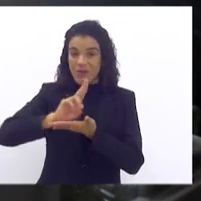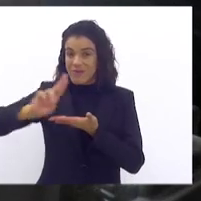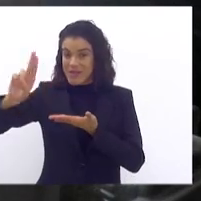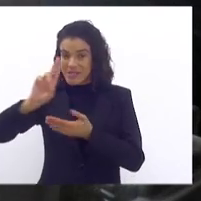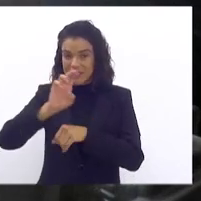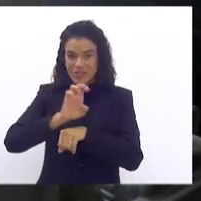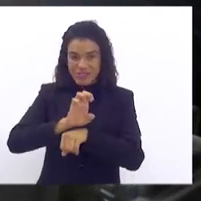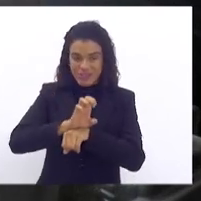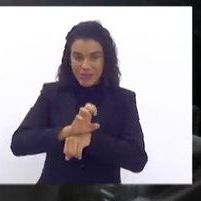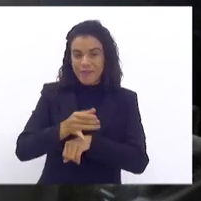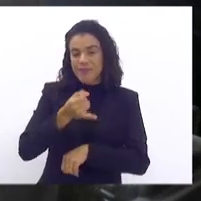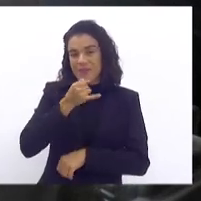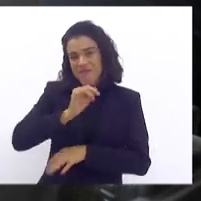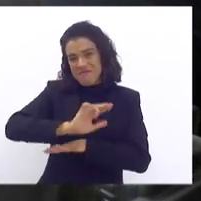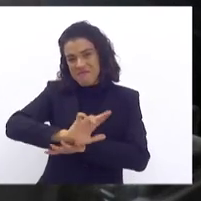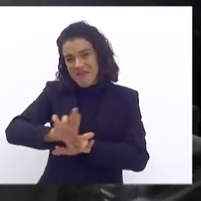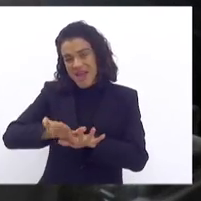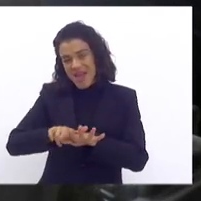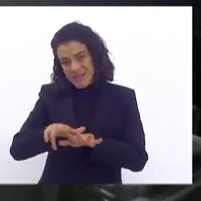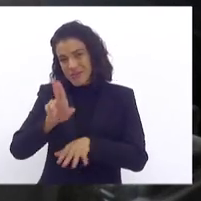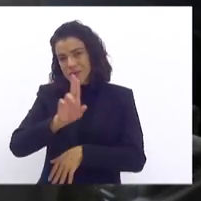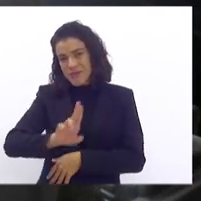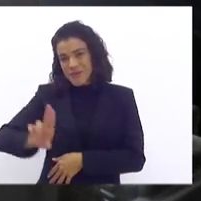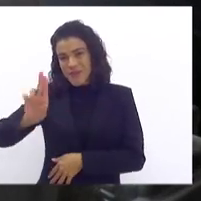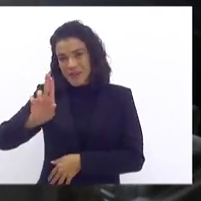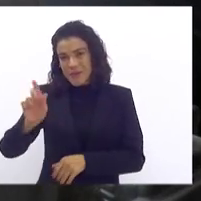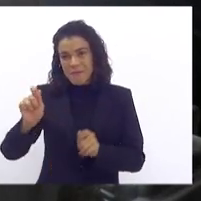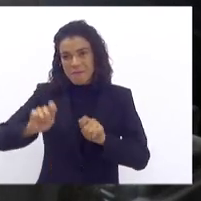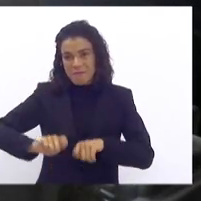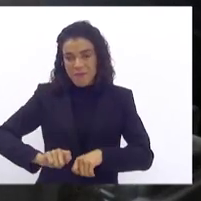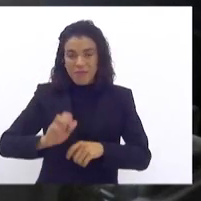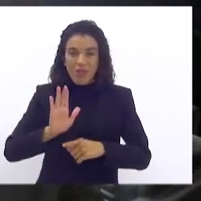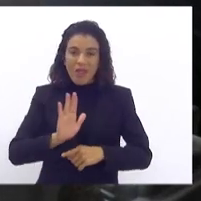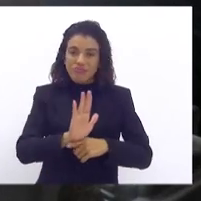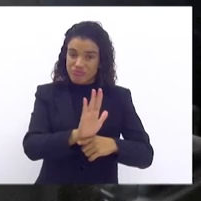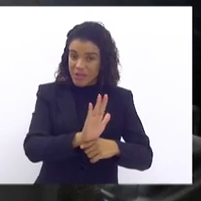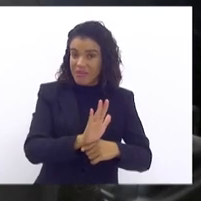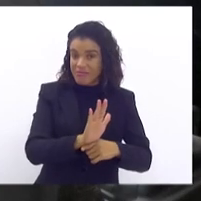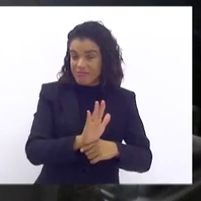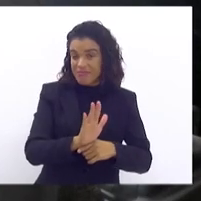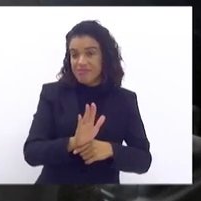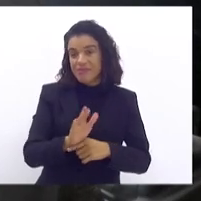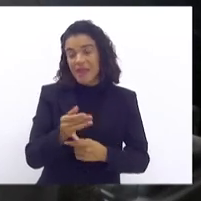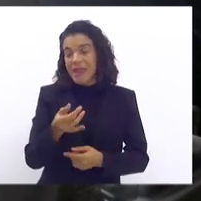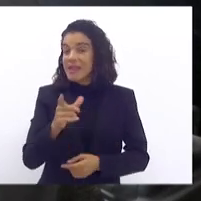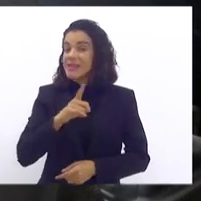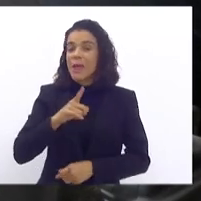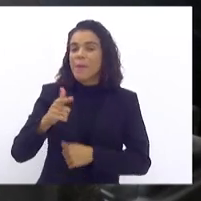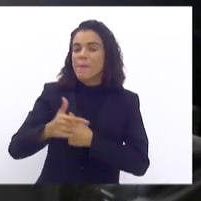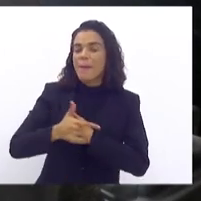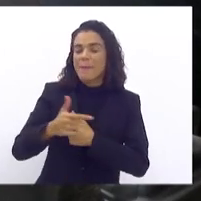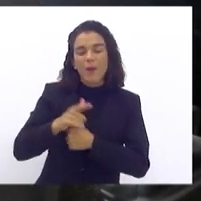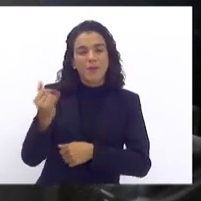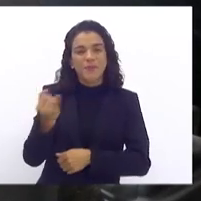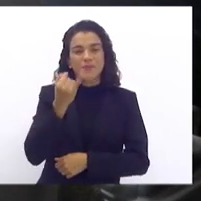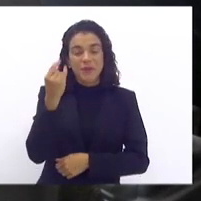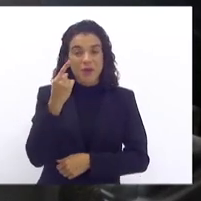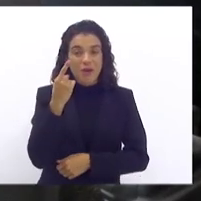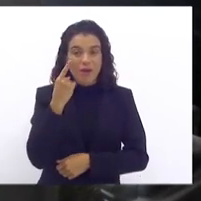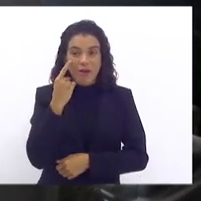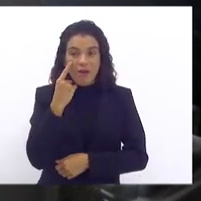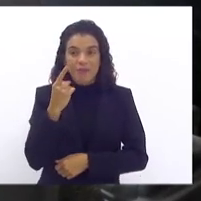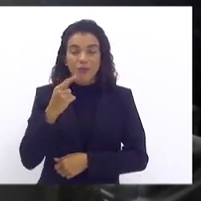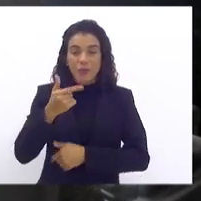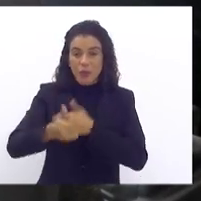Temos aqui várias universidades que poderiam também ajudar, e aí a universidade tem um papel fundamental. Vejo aqui